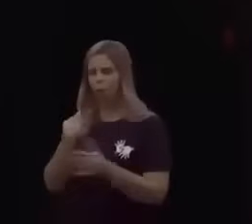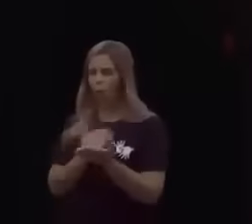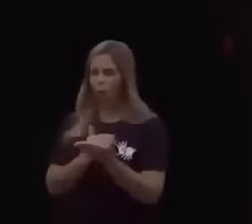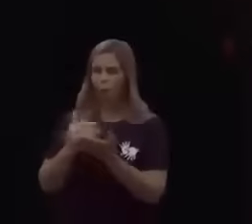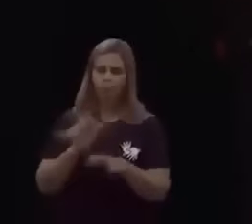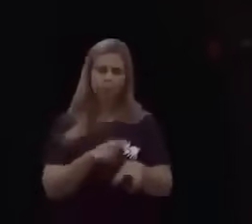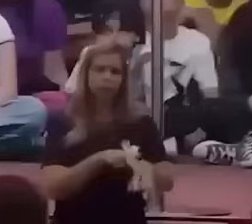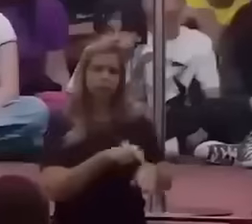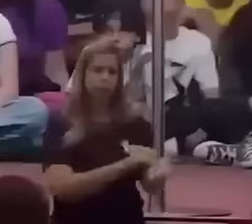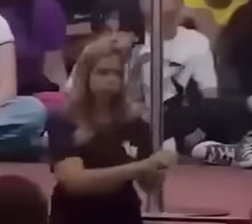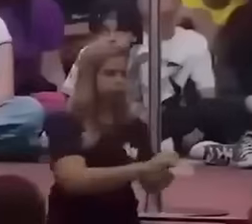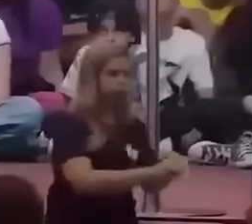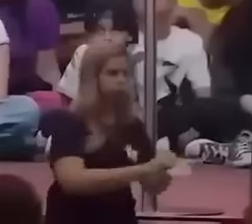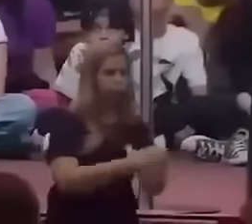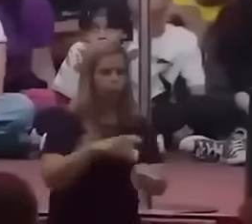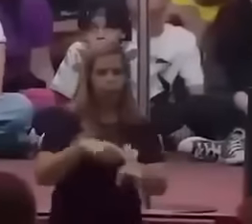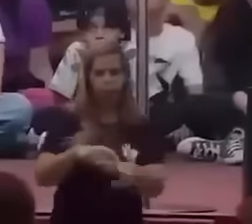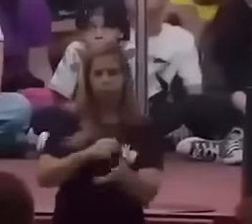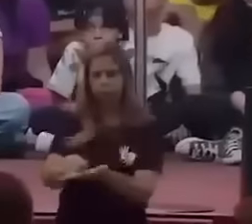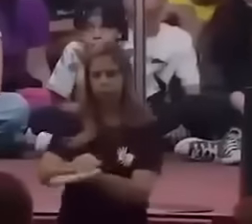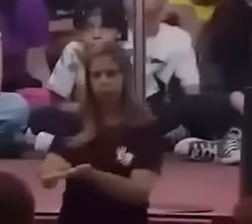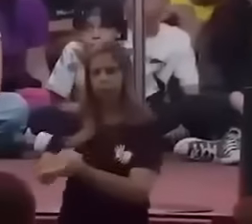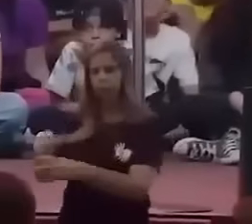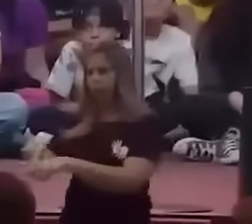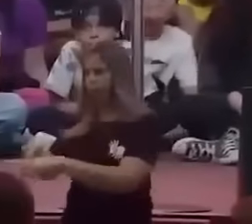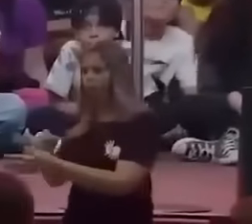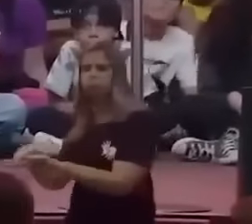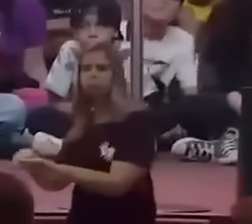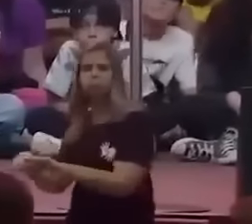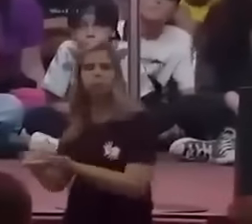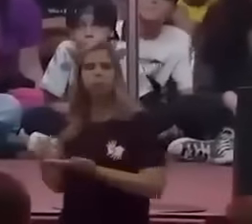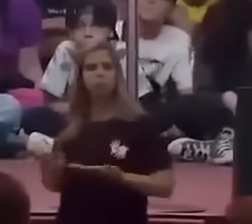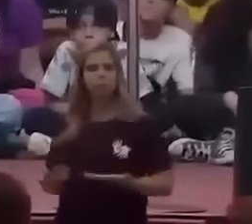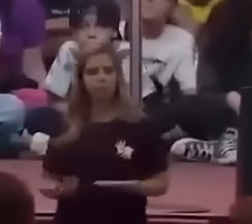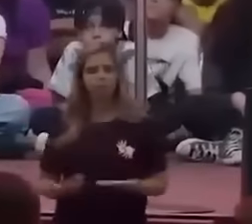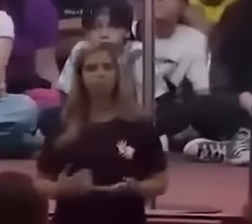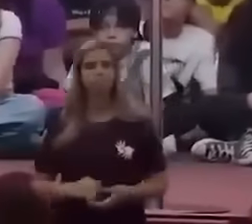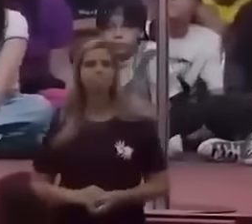lavar os pés dos discípulos. Ou constrangimento, ou tapa de luva.